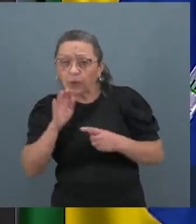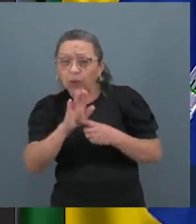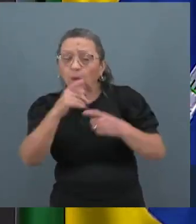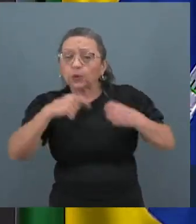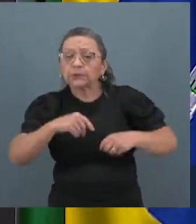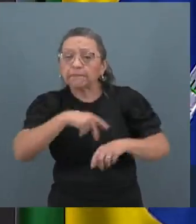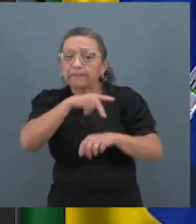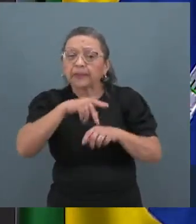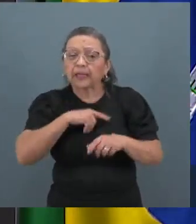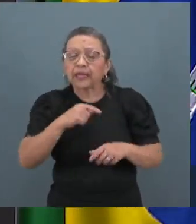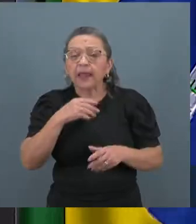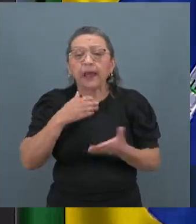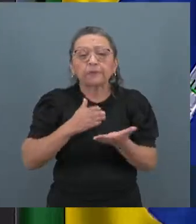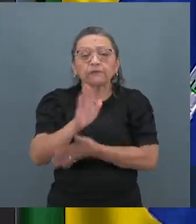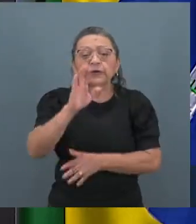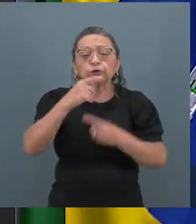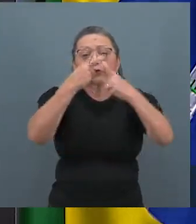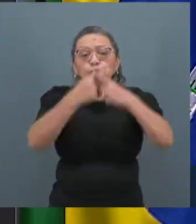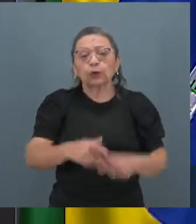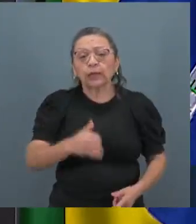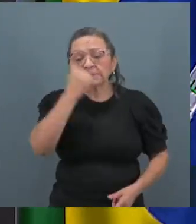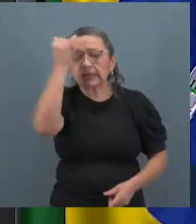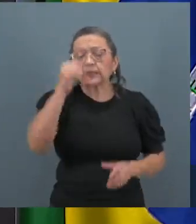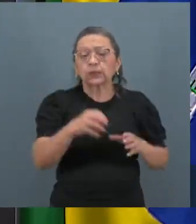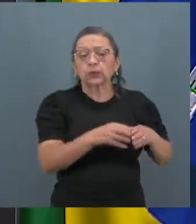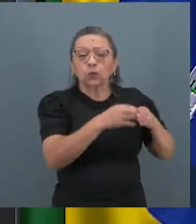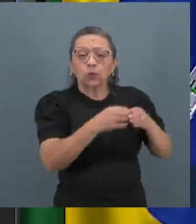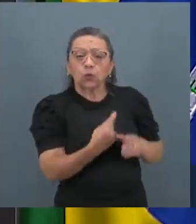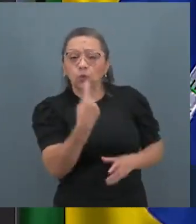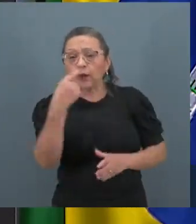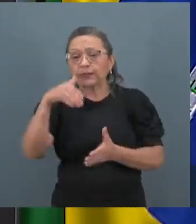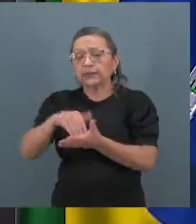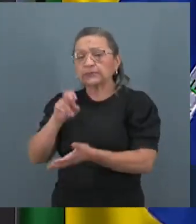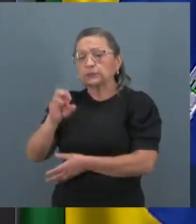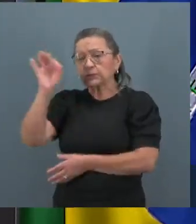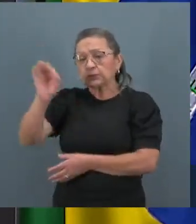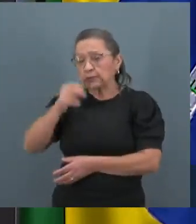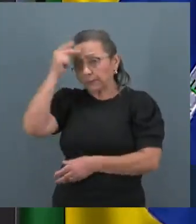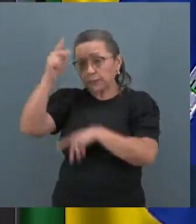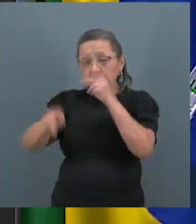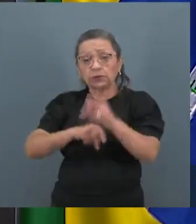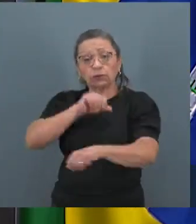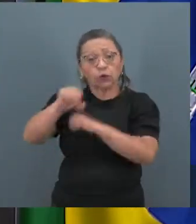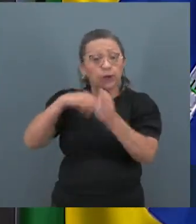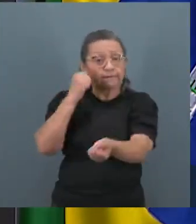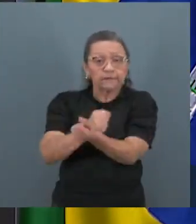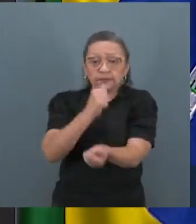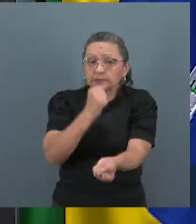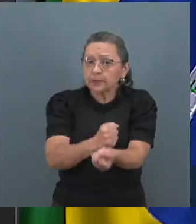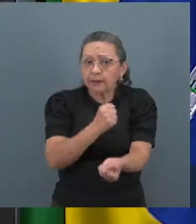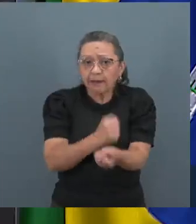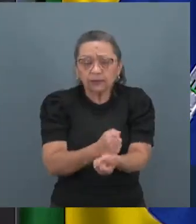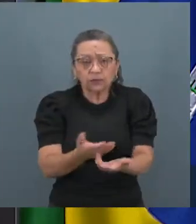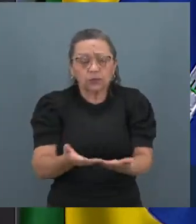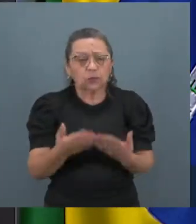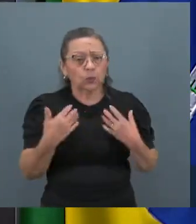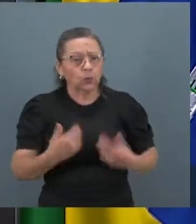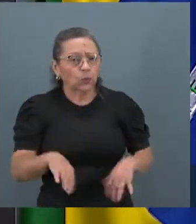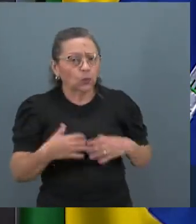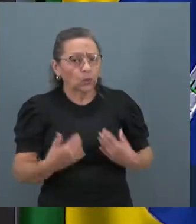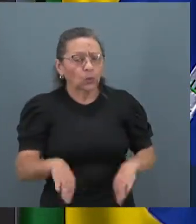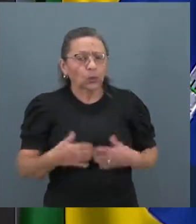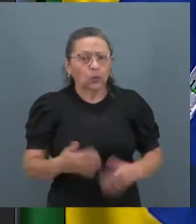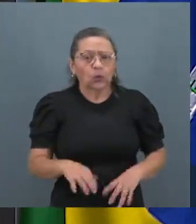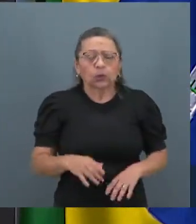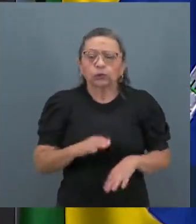é legalizado, entre 1% e 5% da população se torna viciado, um ludopata.